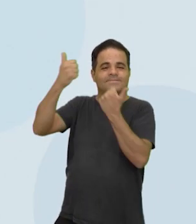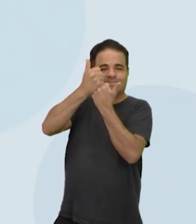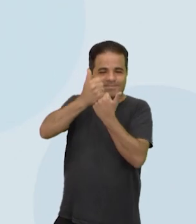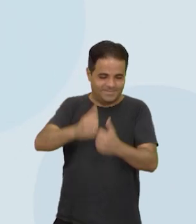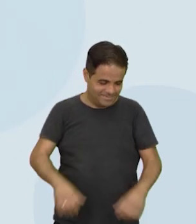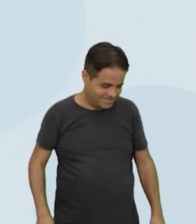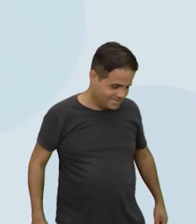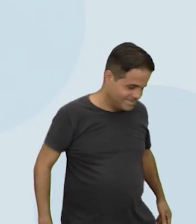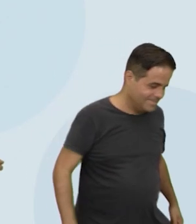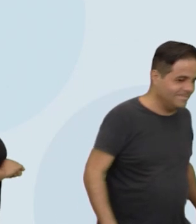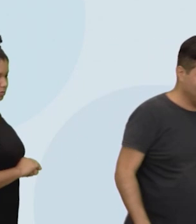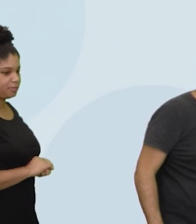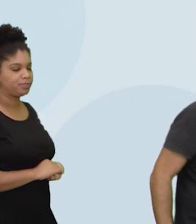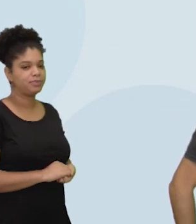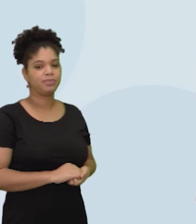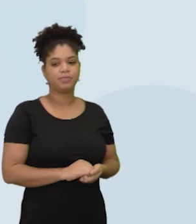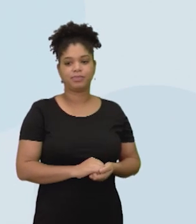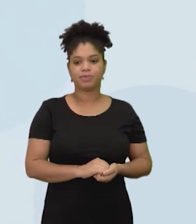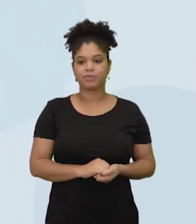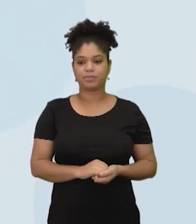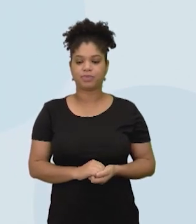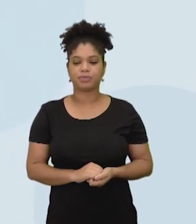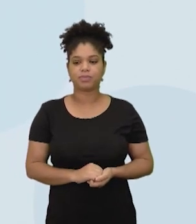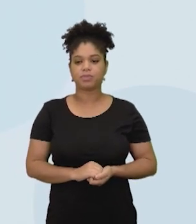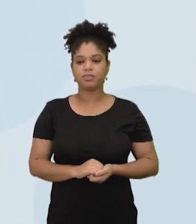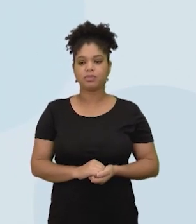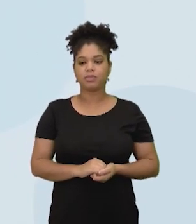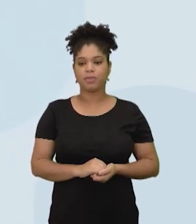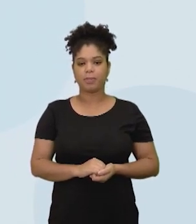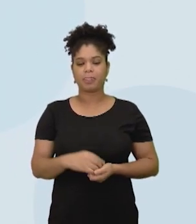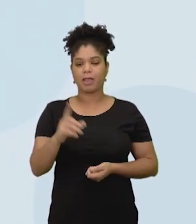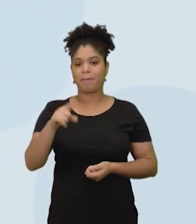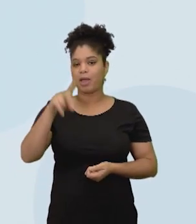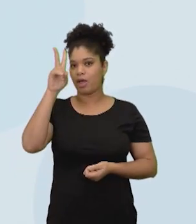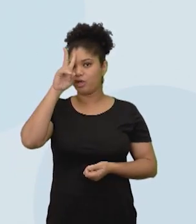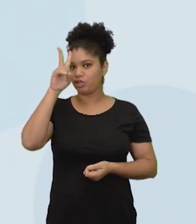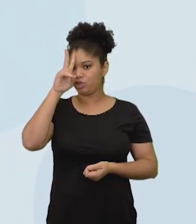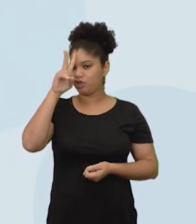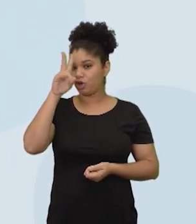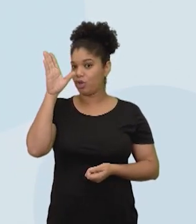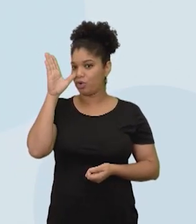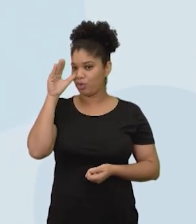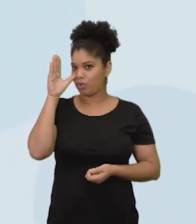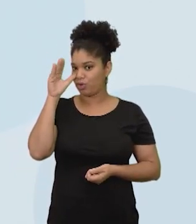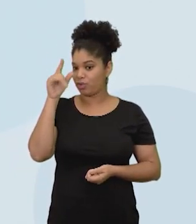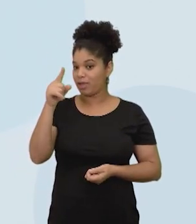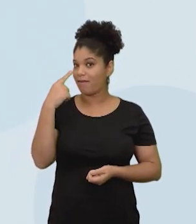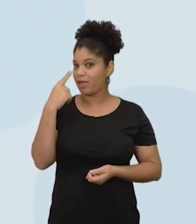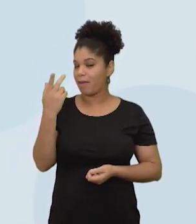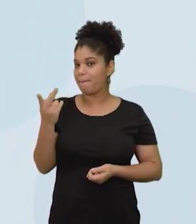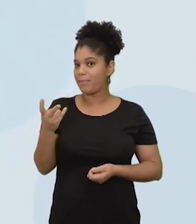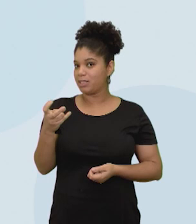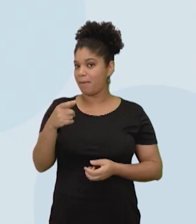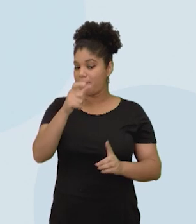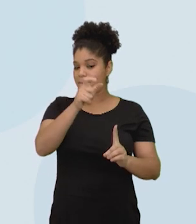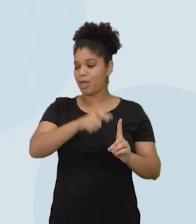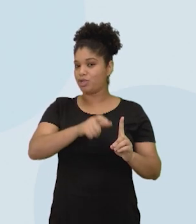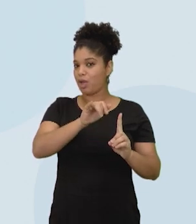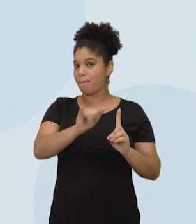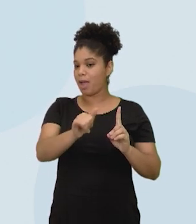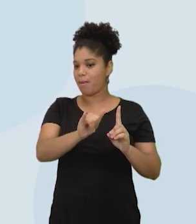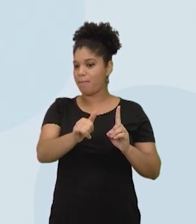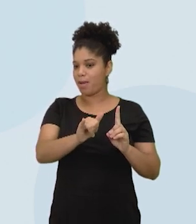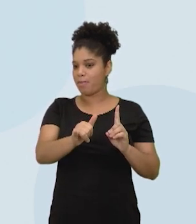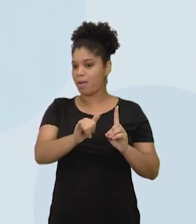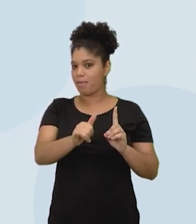curiosa que lhe vou contar minha prima. Mas é uma história e não um romance. Notem bem, agora eu vou parar. Olha o narrador aí. É uma história